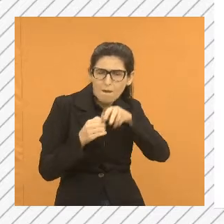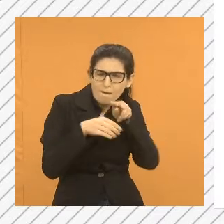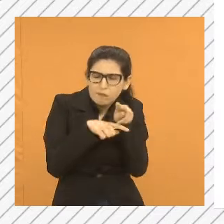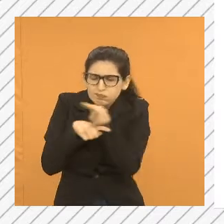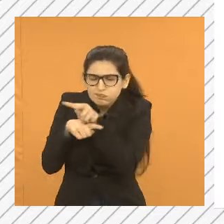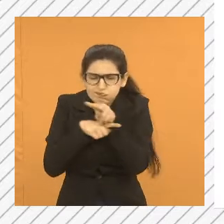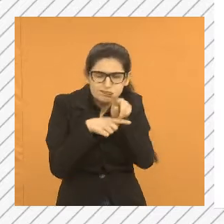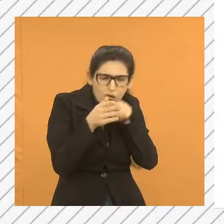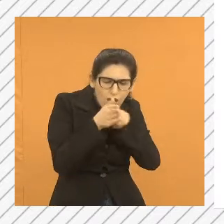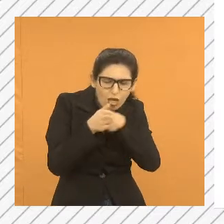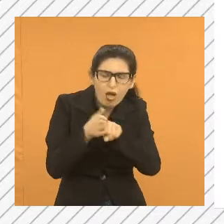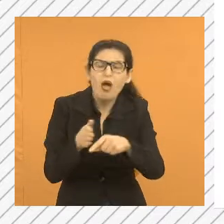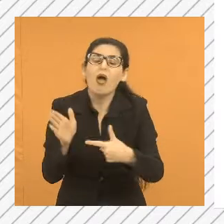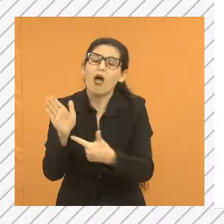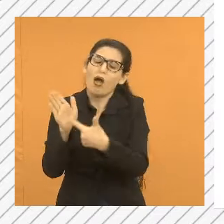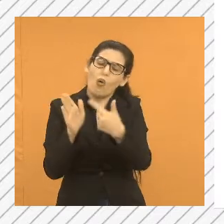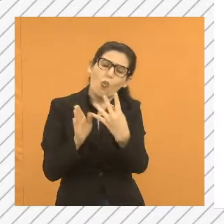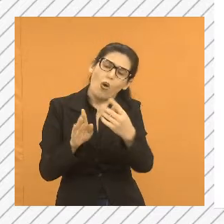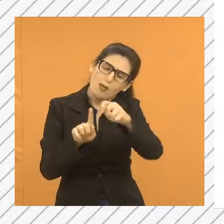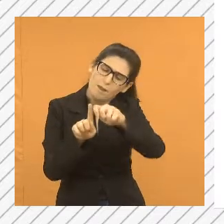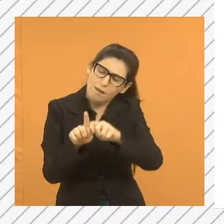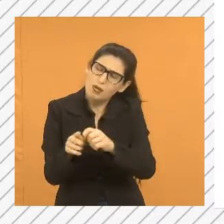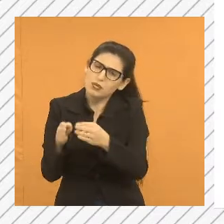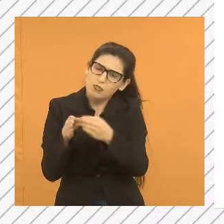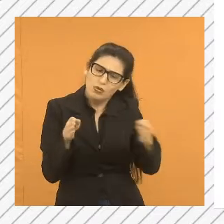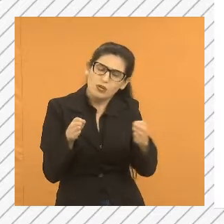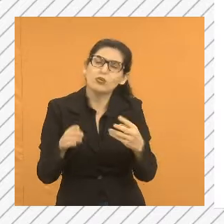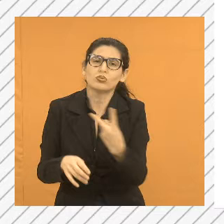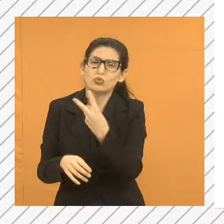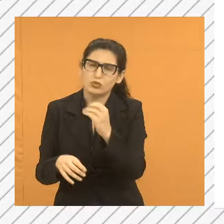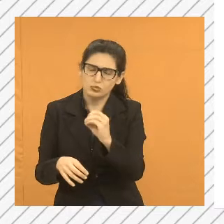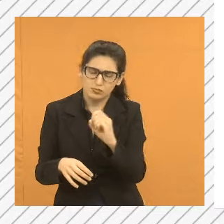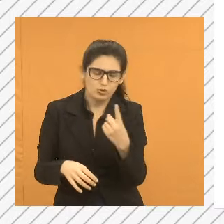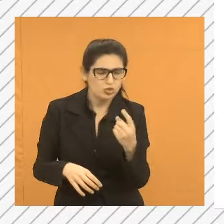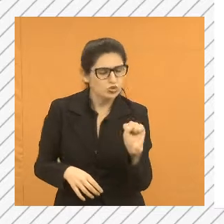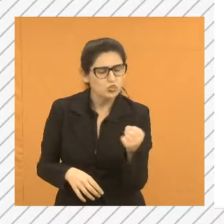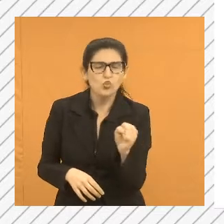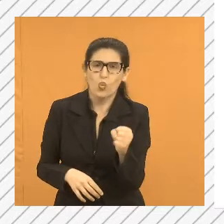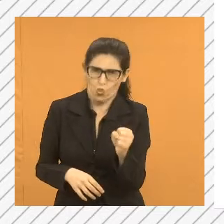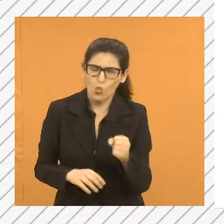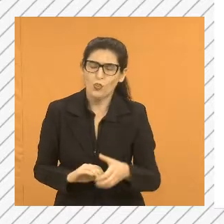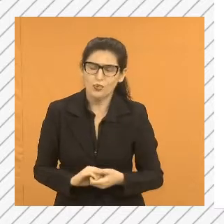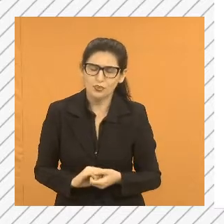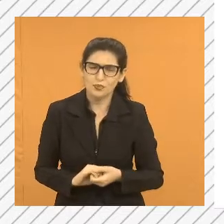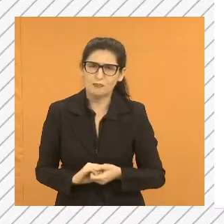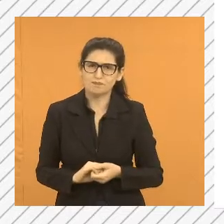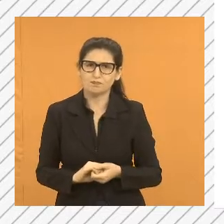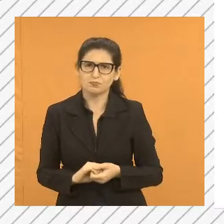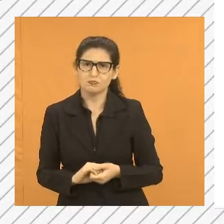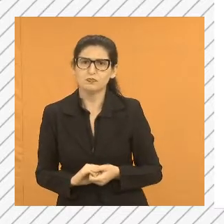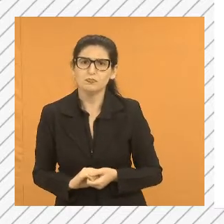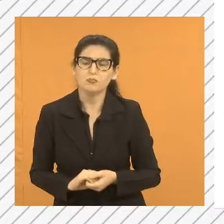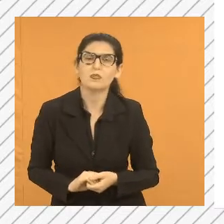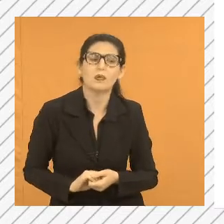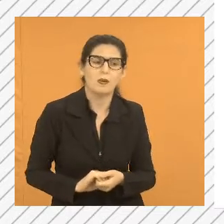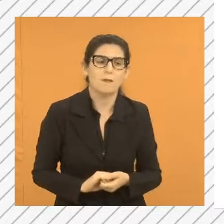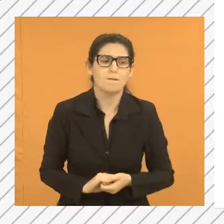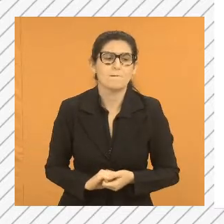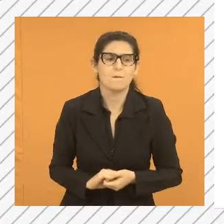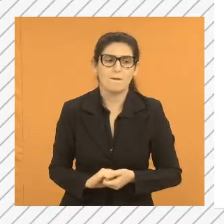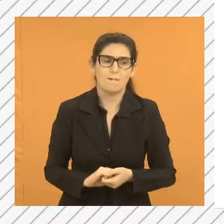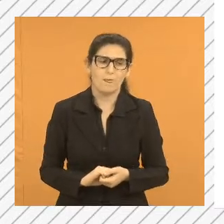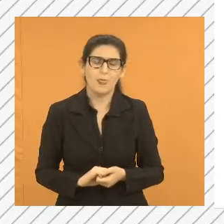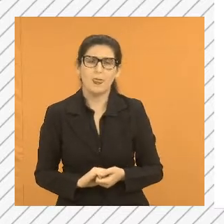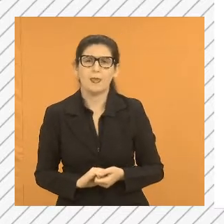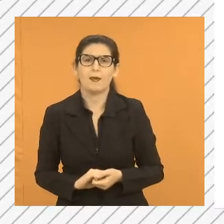auditoria para o segundo quadrimestre de 2018, nós tivemos aqui